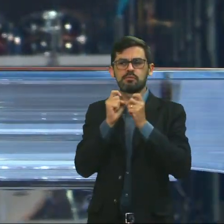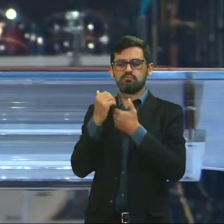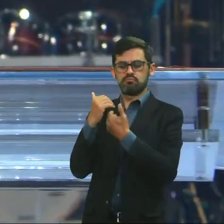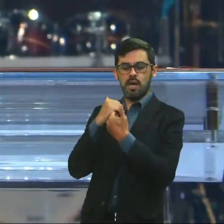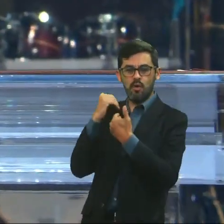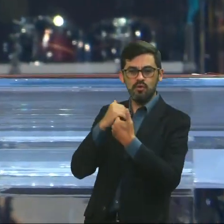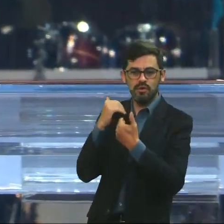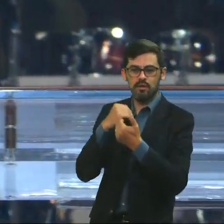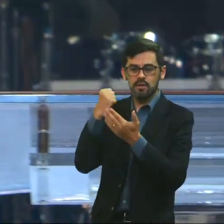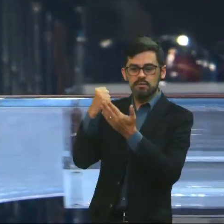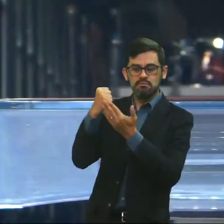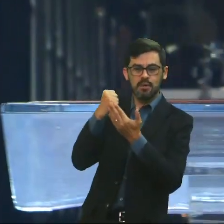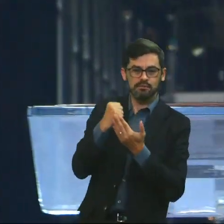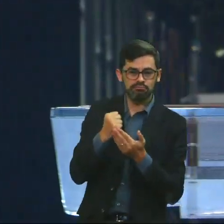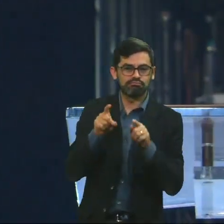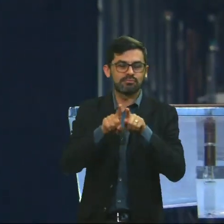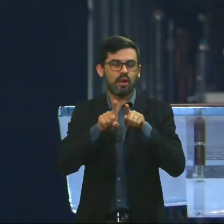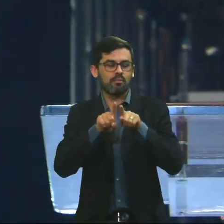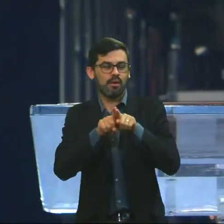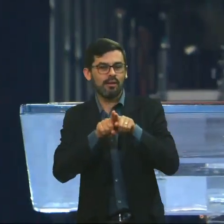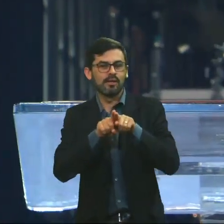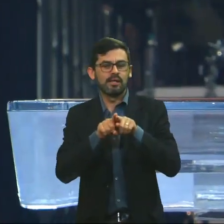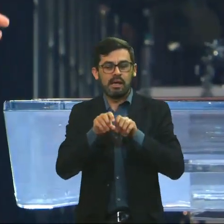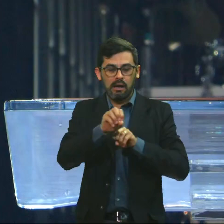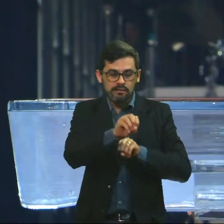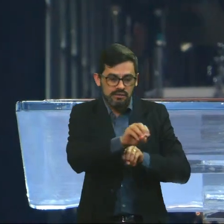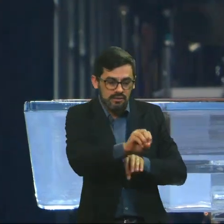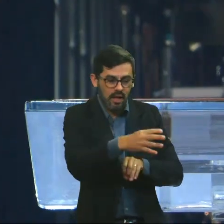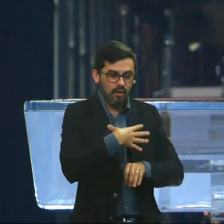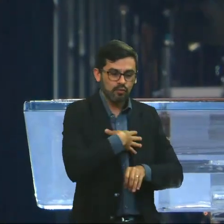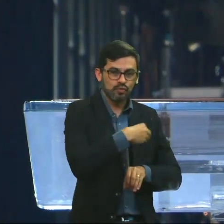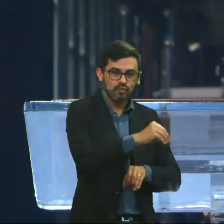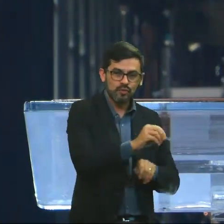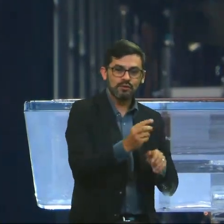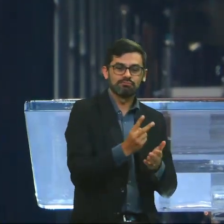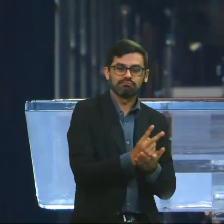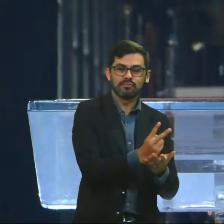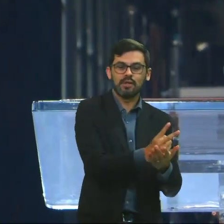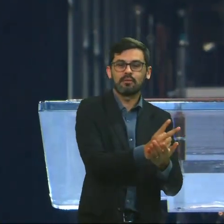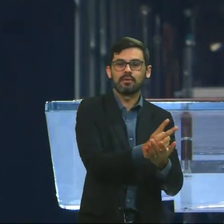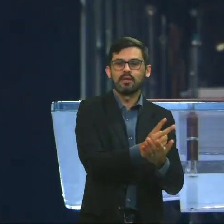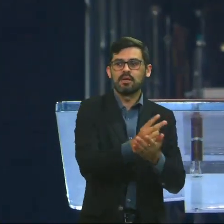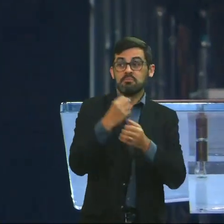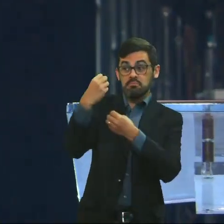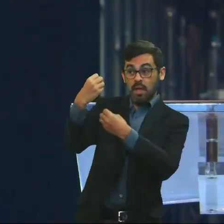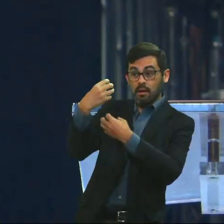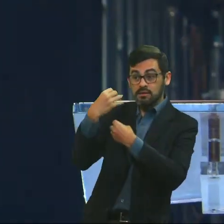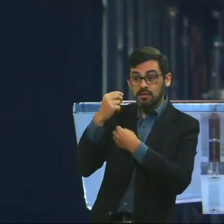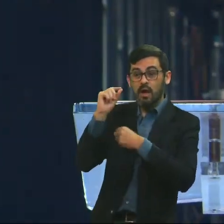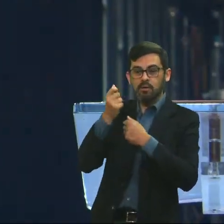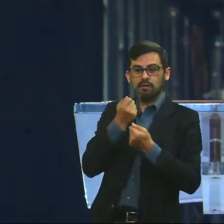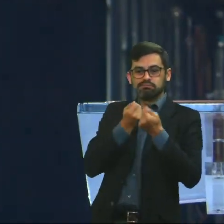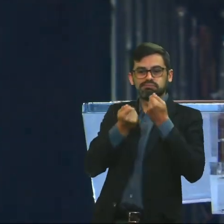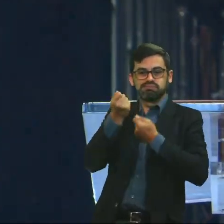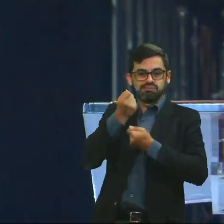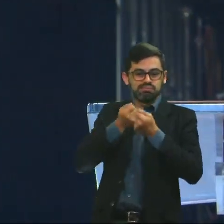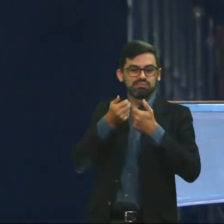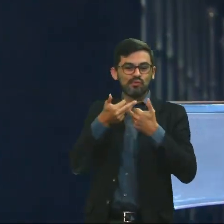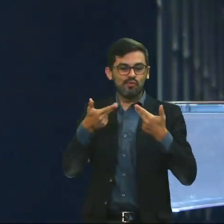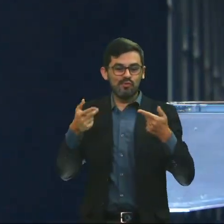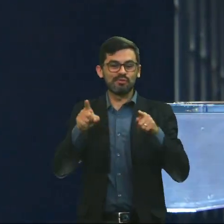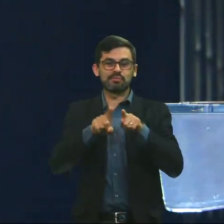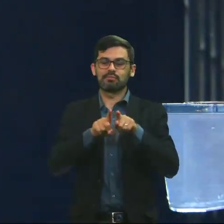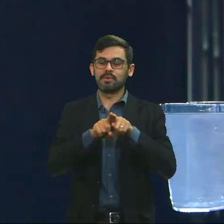conselhos, me ajudasse a, sim, ensinar os meus filhos, me ensinasse a fazer negócios.